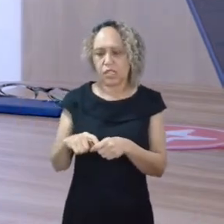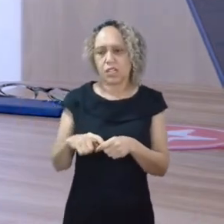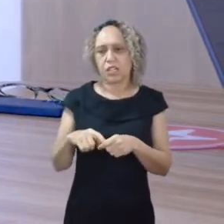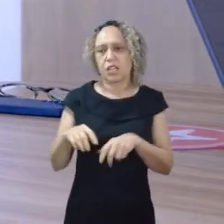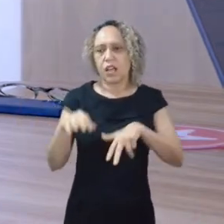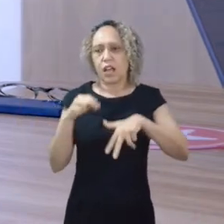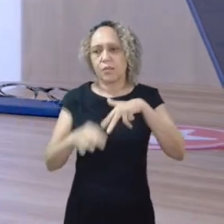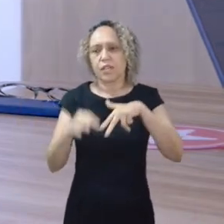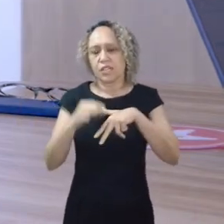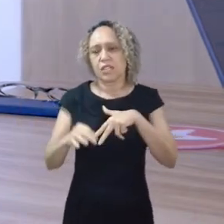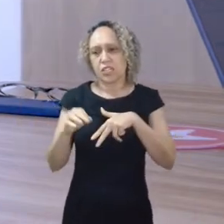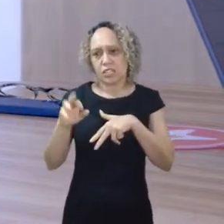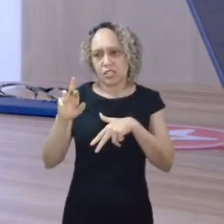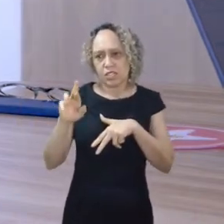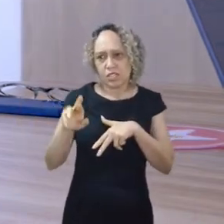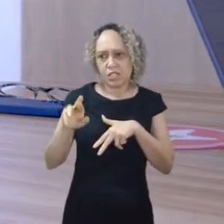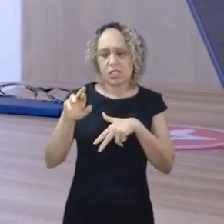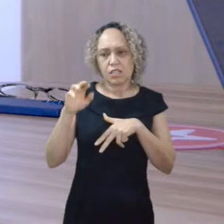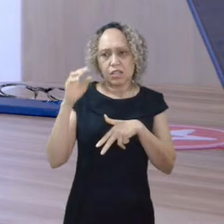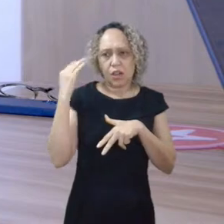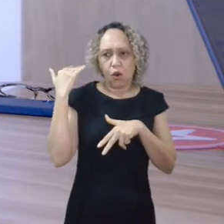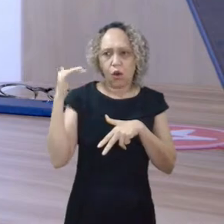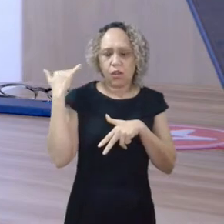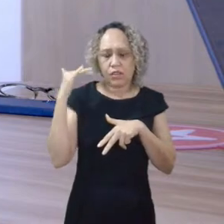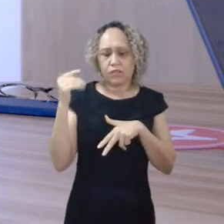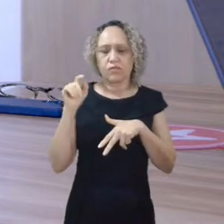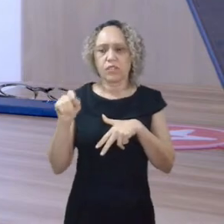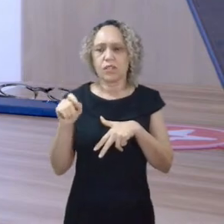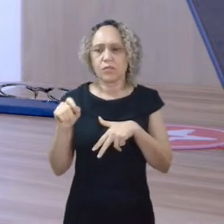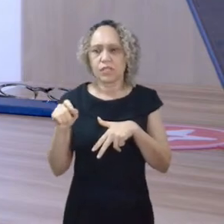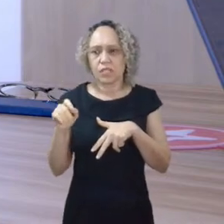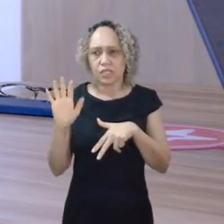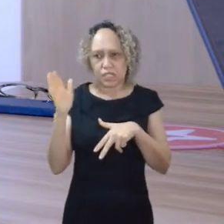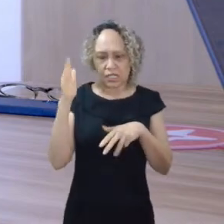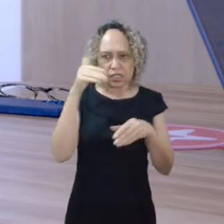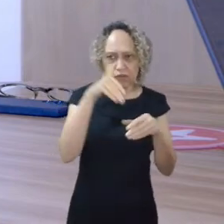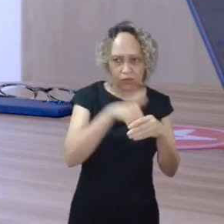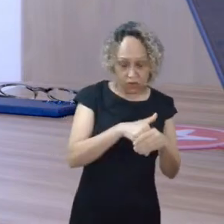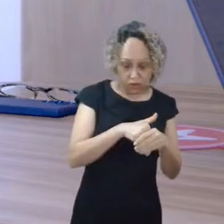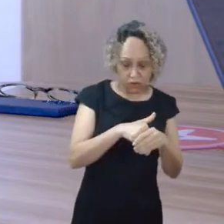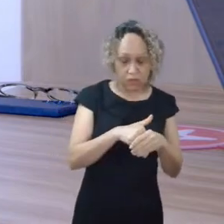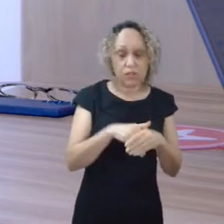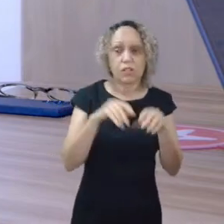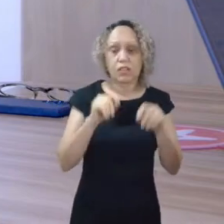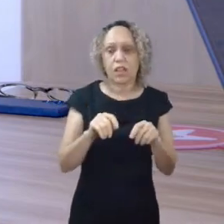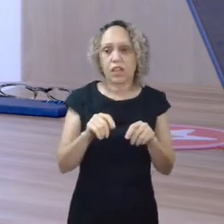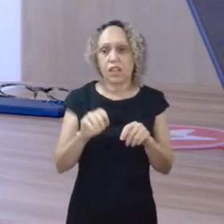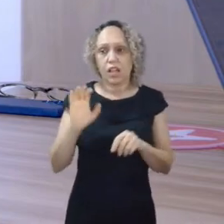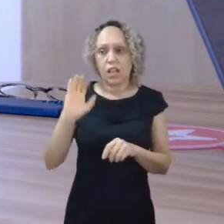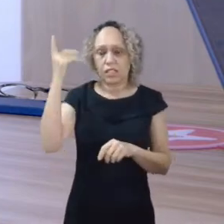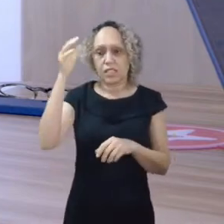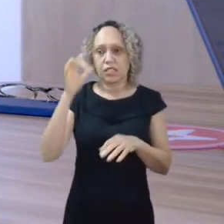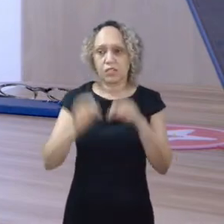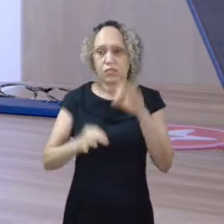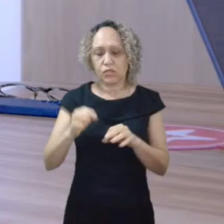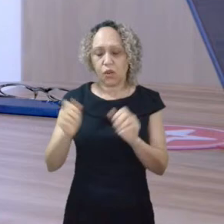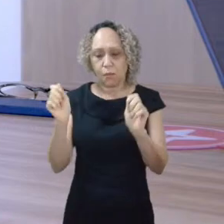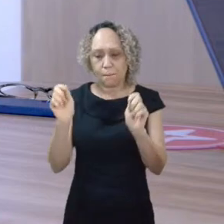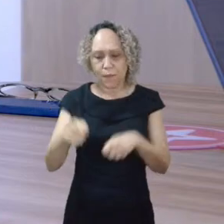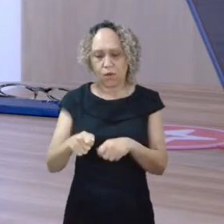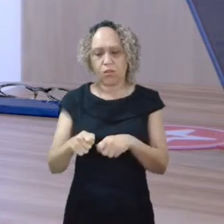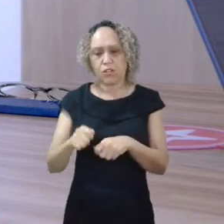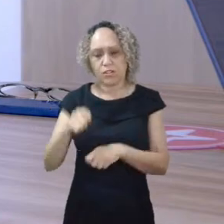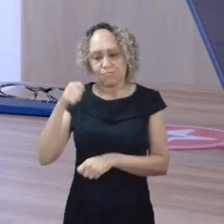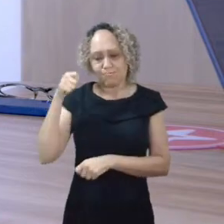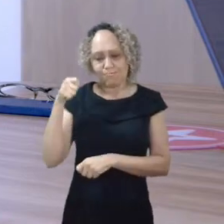voto, dizendo o seguinte, a decisão judicial pode sim determinar a quebra de sigilo, mas não